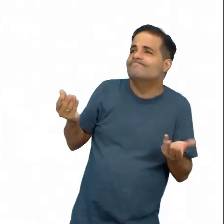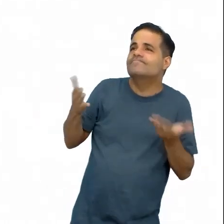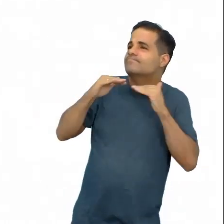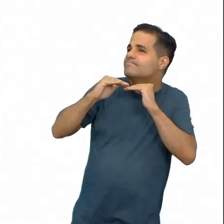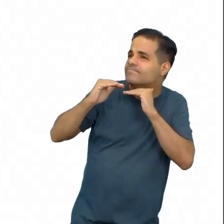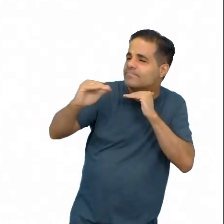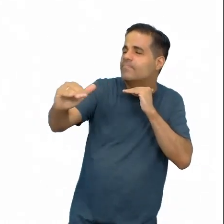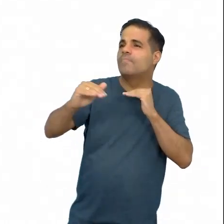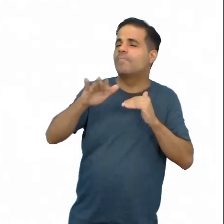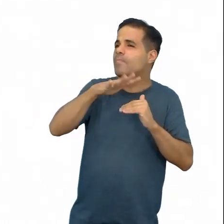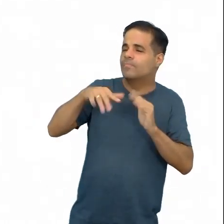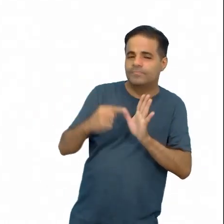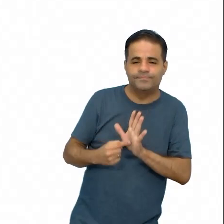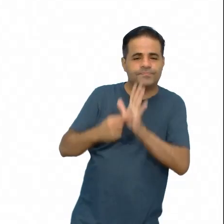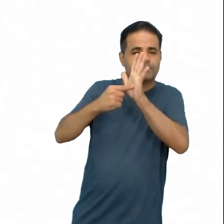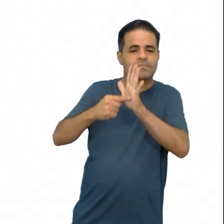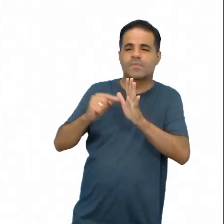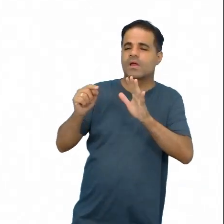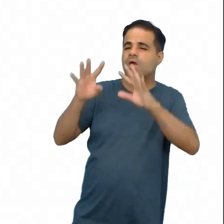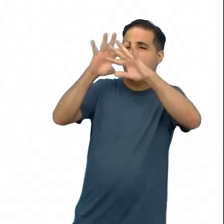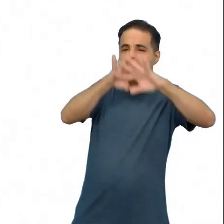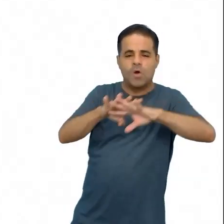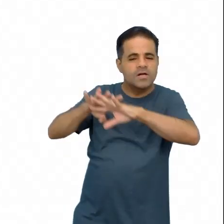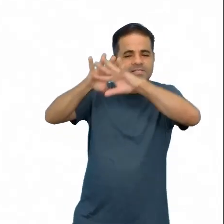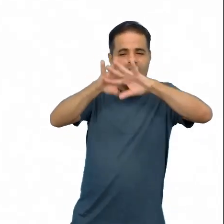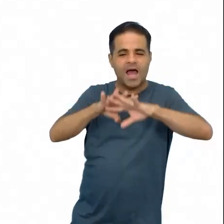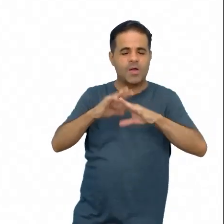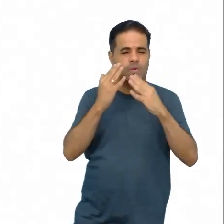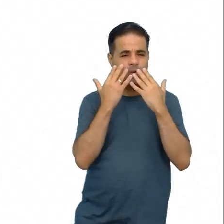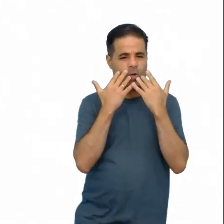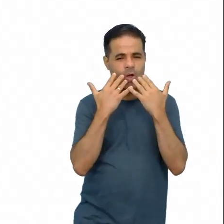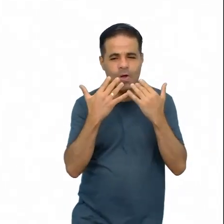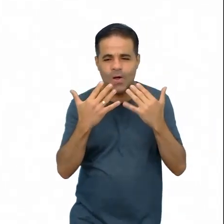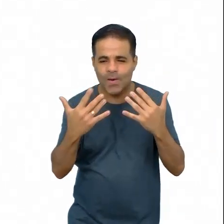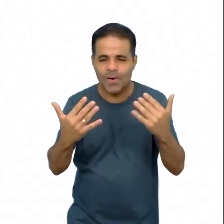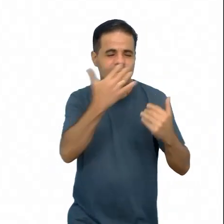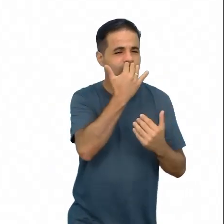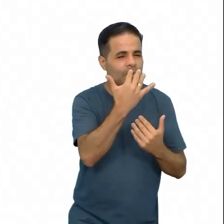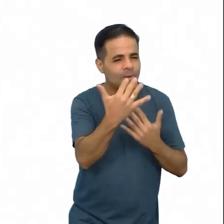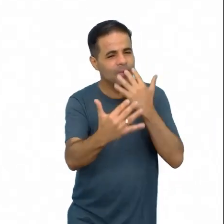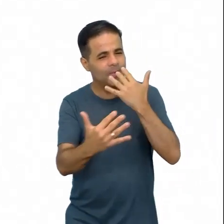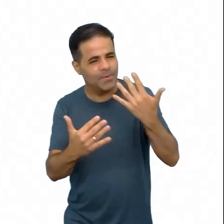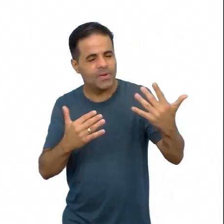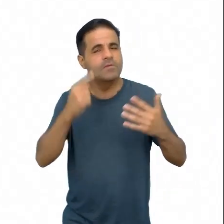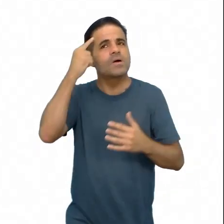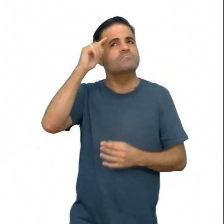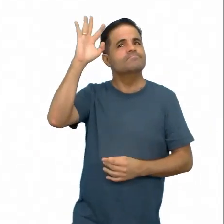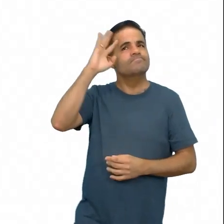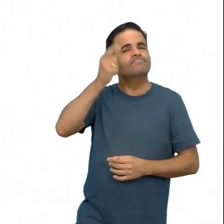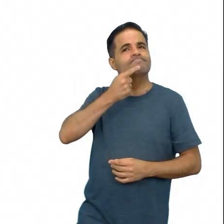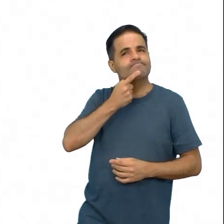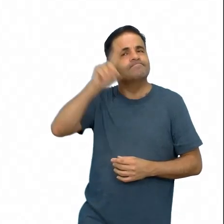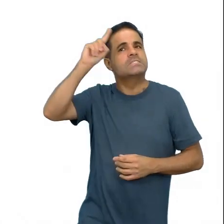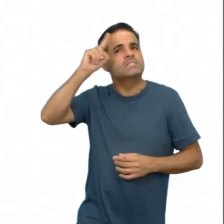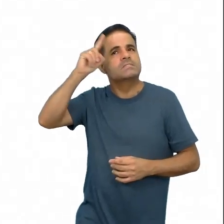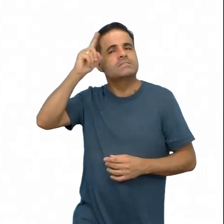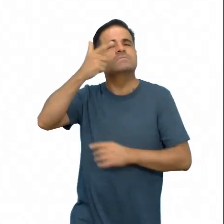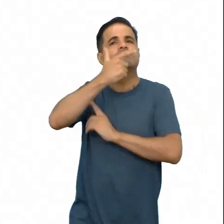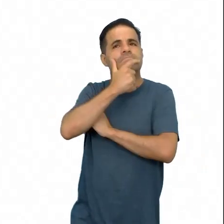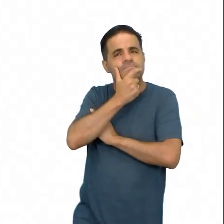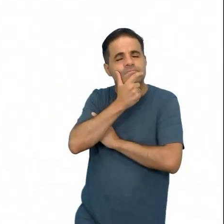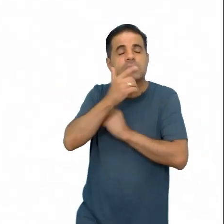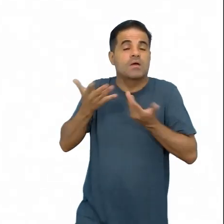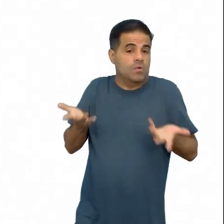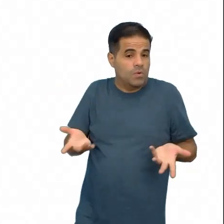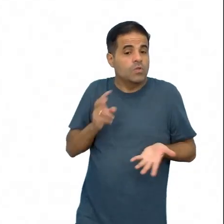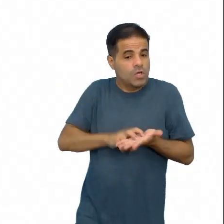pavimentações bonitas, que aparecem mosaicos, tudo coloridos, né? Que nós demos exemplo. Mas vamos pensar no nosso dia a dia. Pelo menos assim,